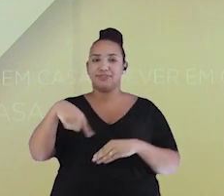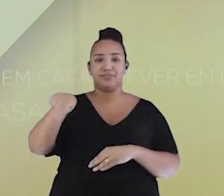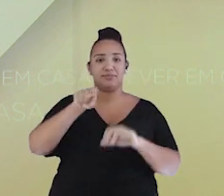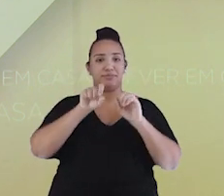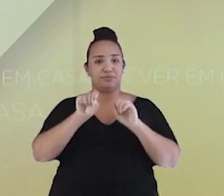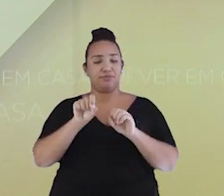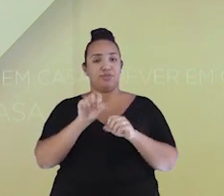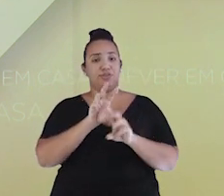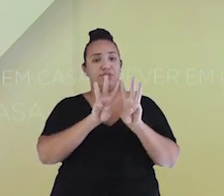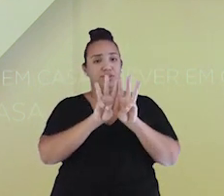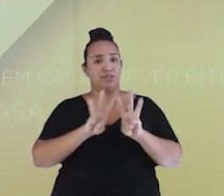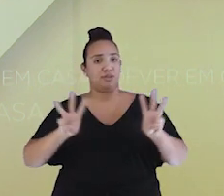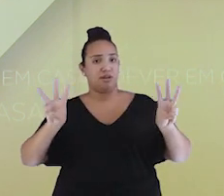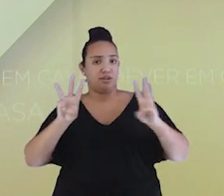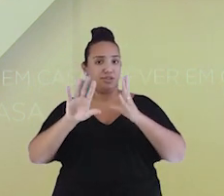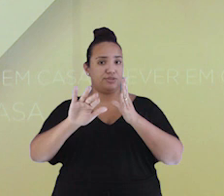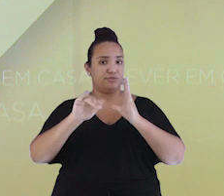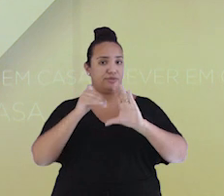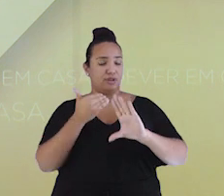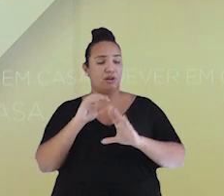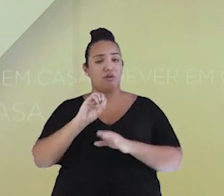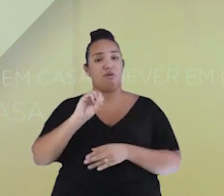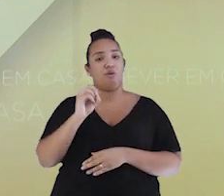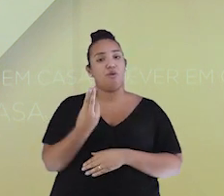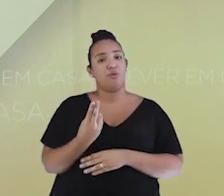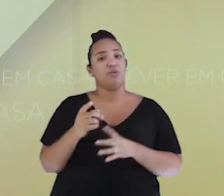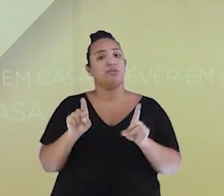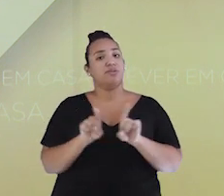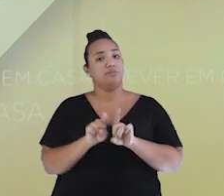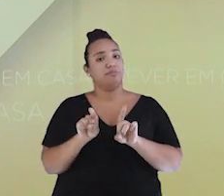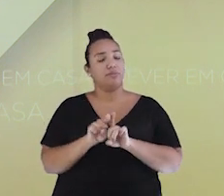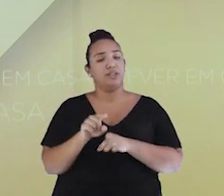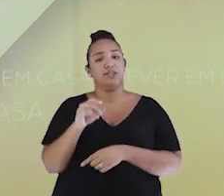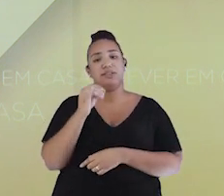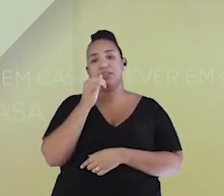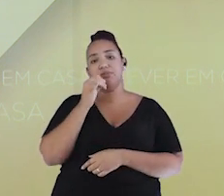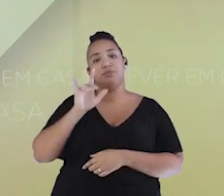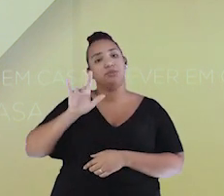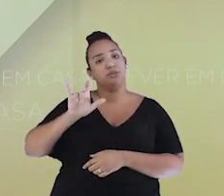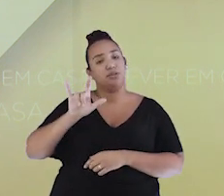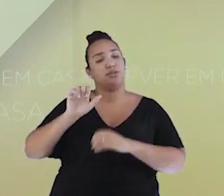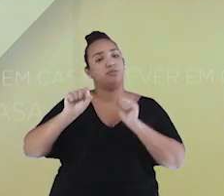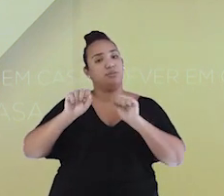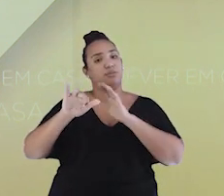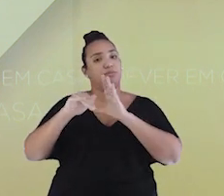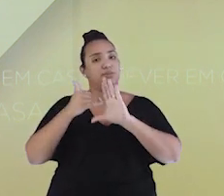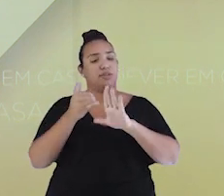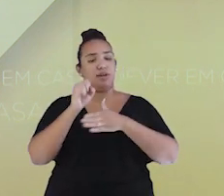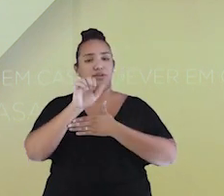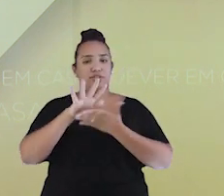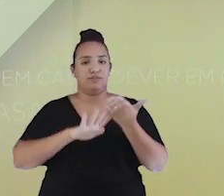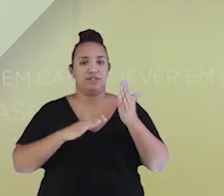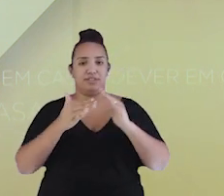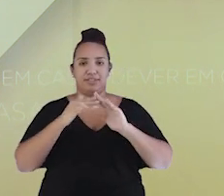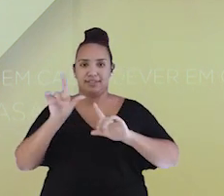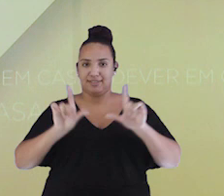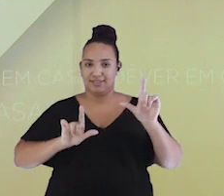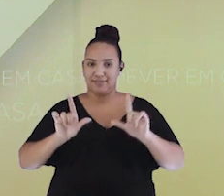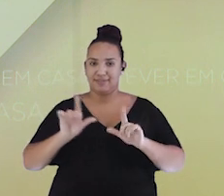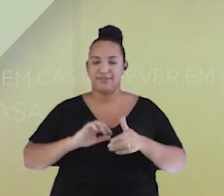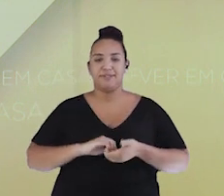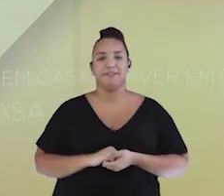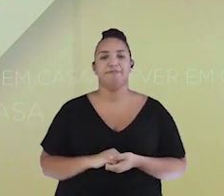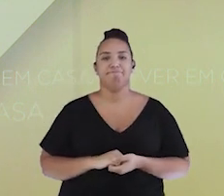tema? Mande uma mensagem para a gente. Você pode acessar nosso site e deixar seu recado, ou mesmo mandar